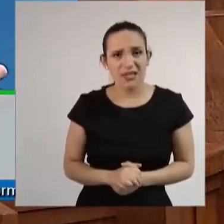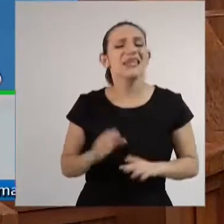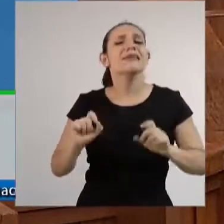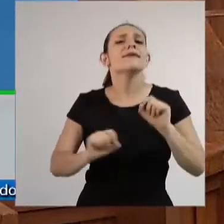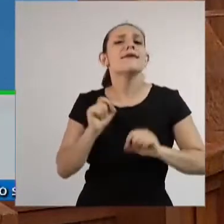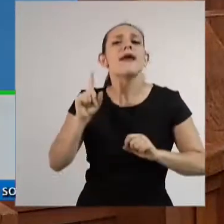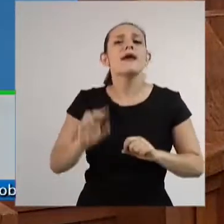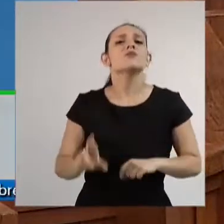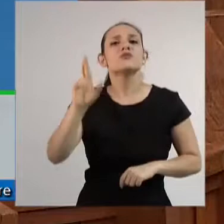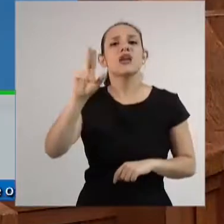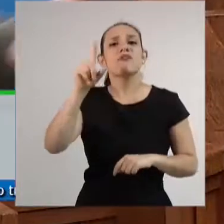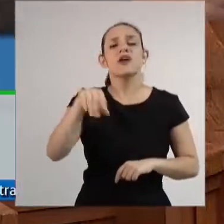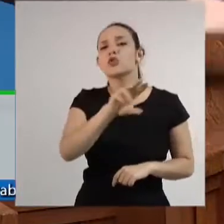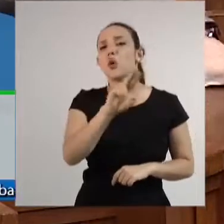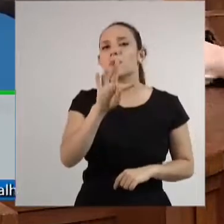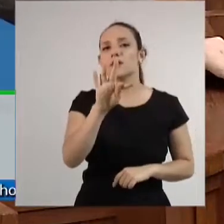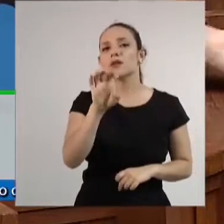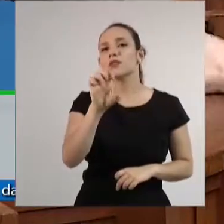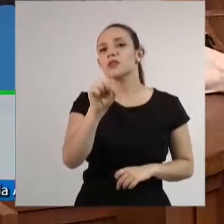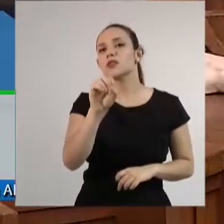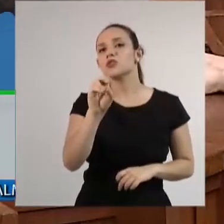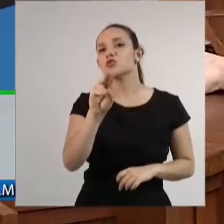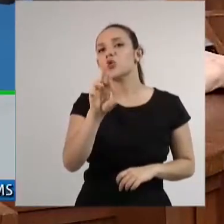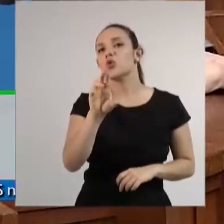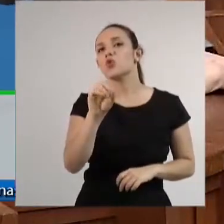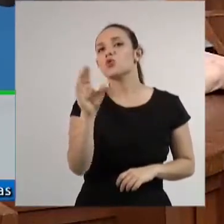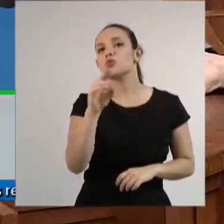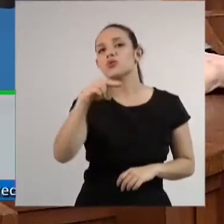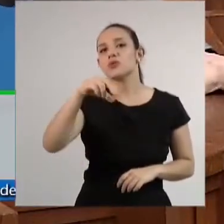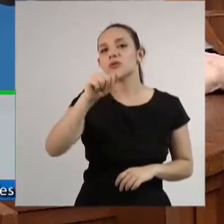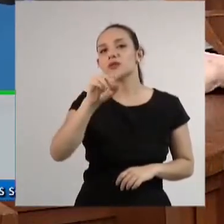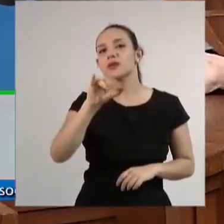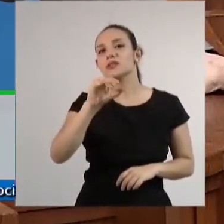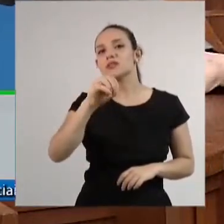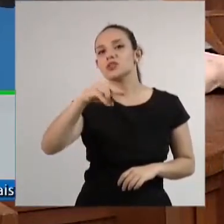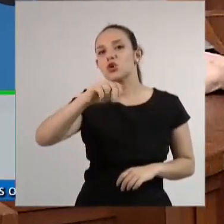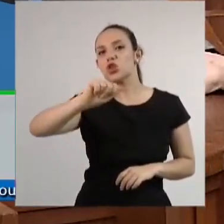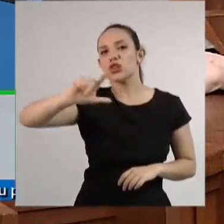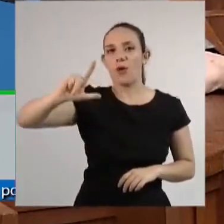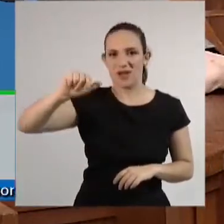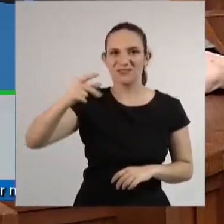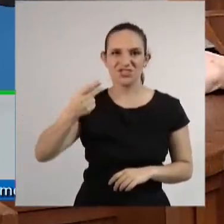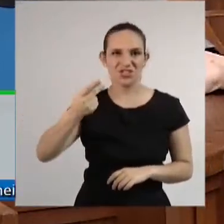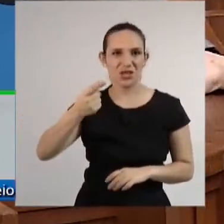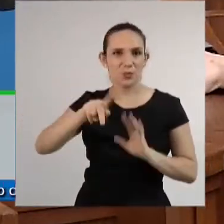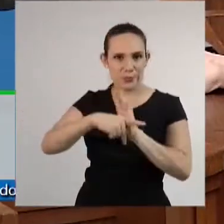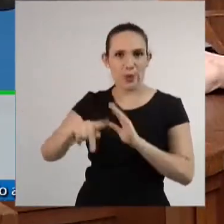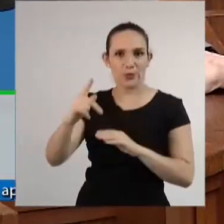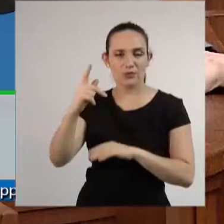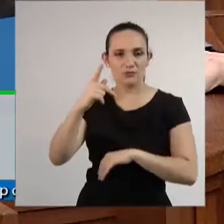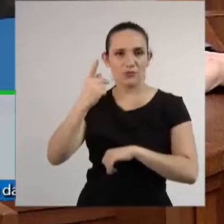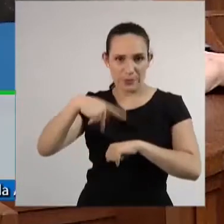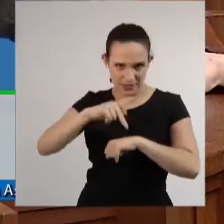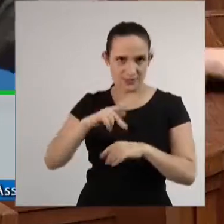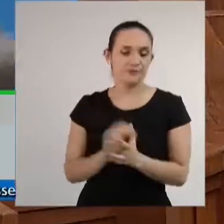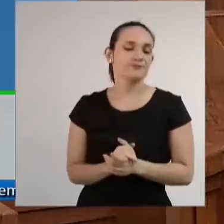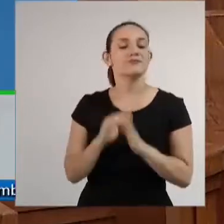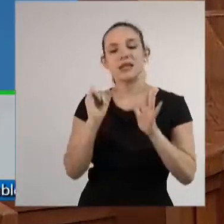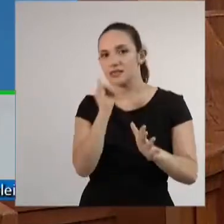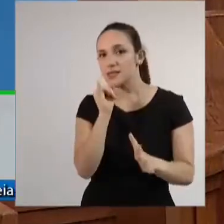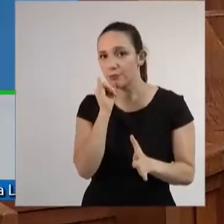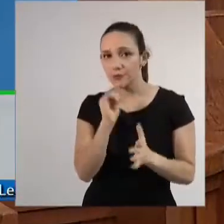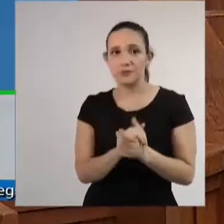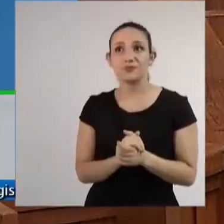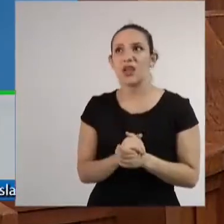no país desenvolvidos. Os países desenvolvidos, quando eles querem desenvolver determinado estado ou determinado município,